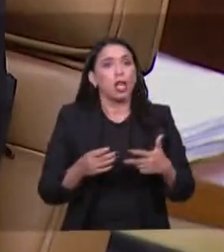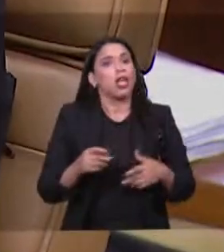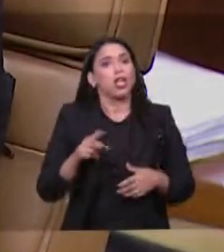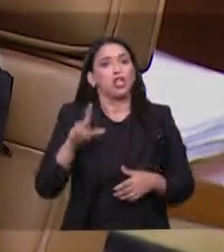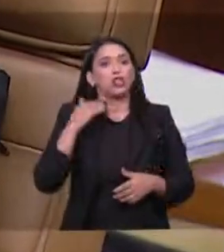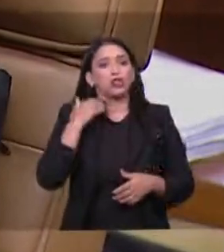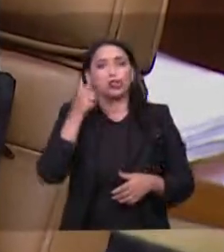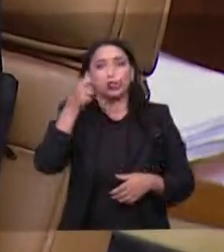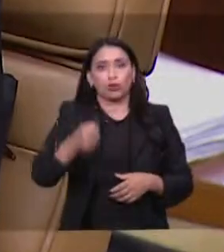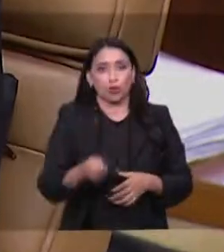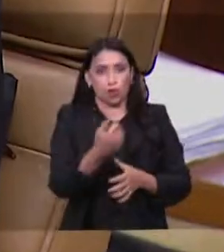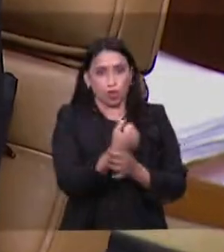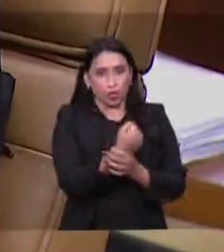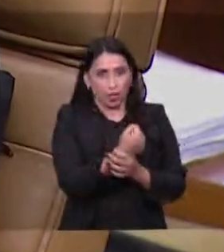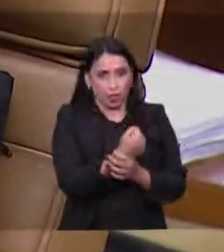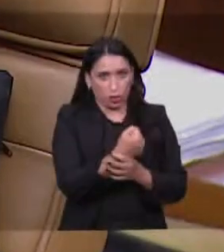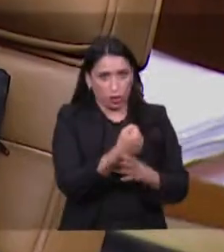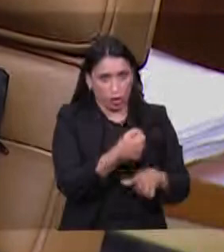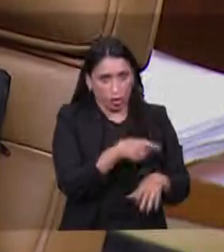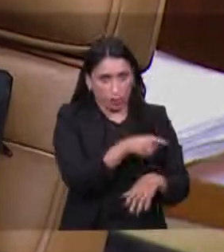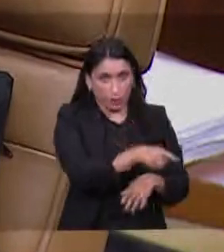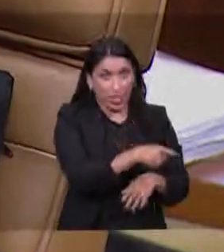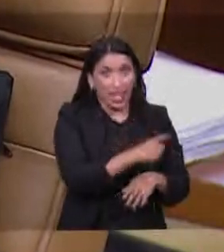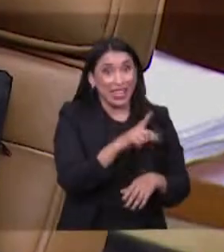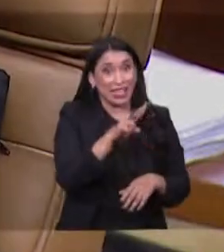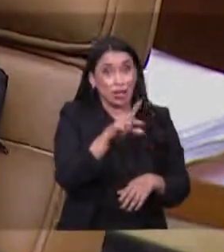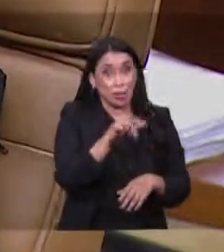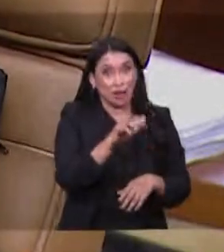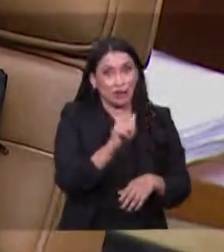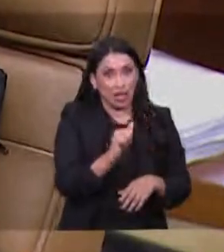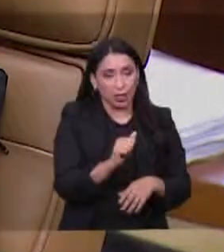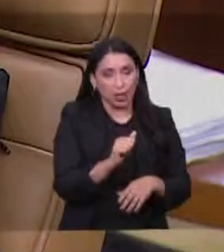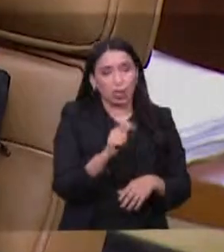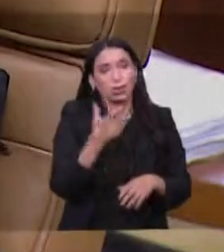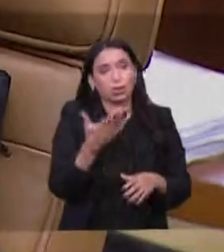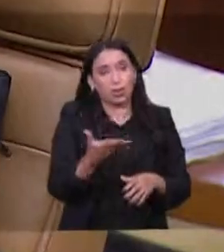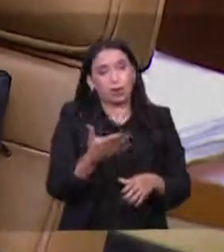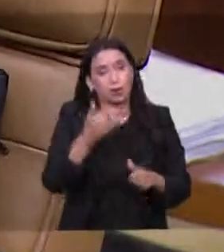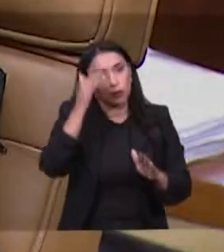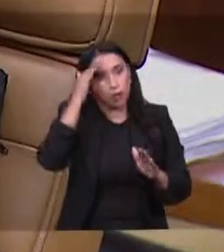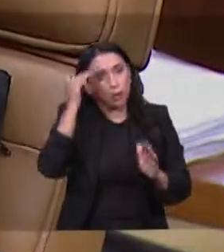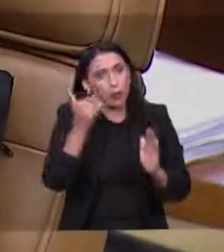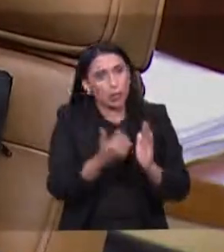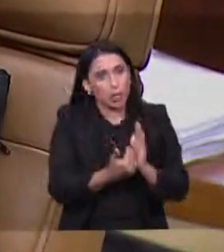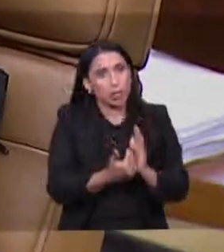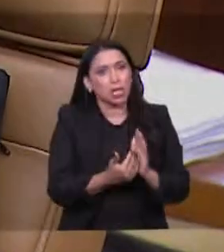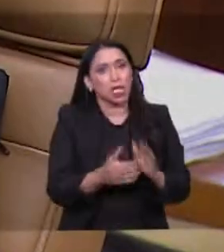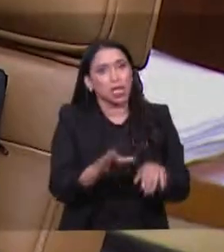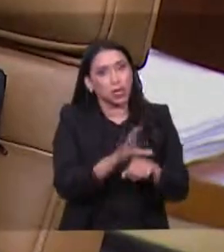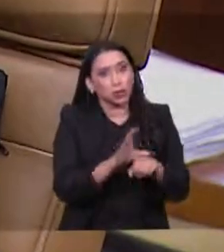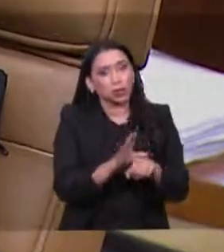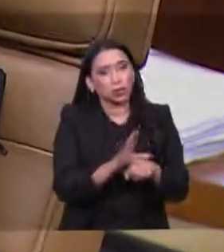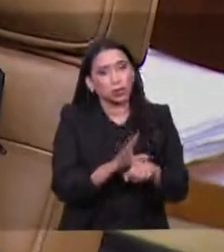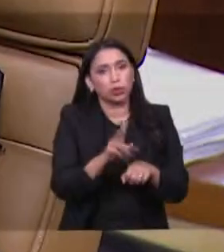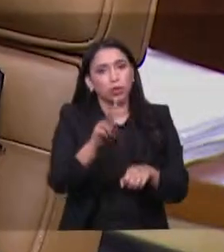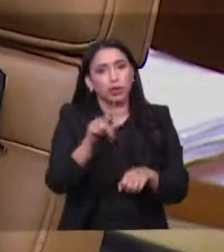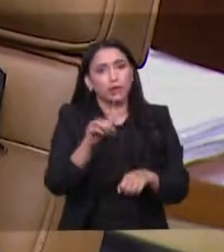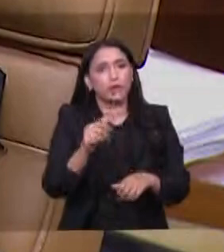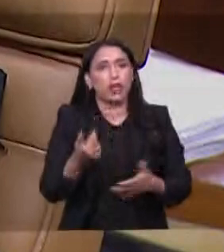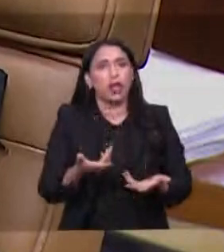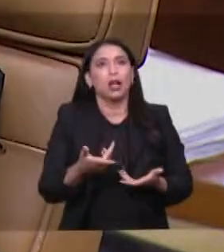garantias. Então, vamos obedecer os critérios constitucionais de remoção para essa vara.